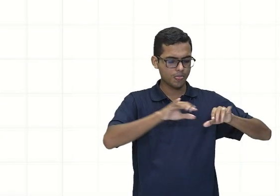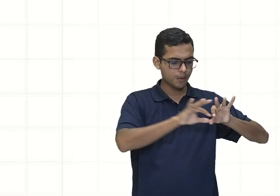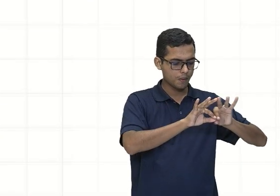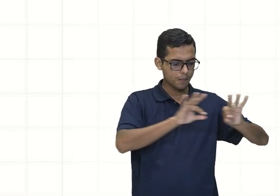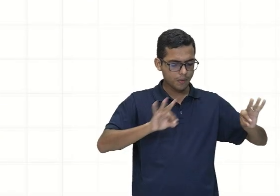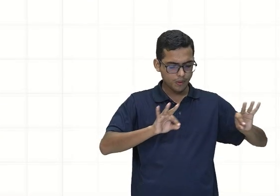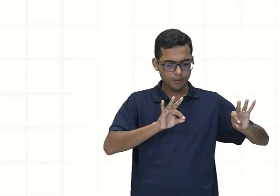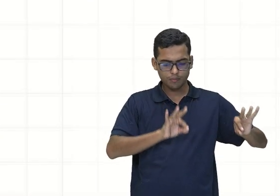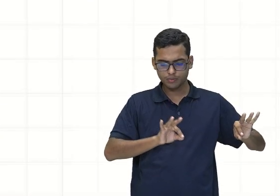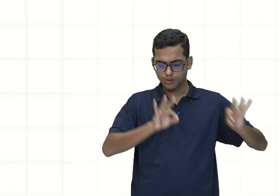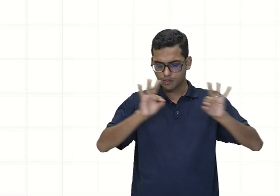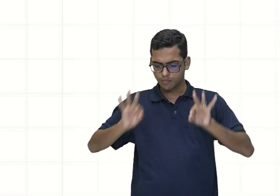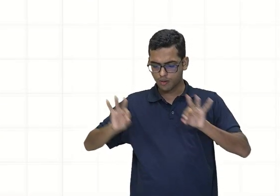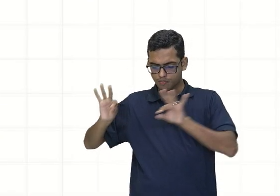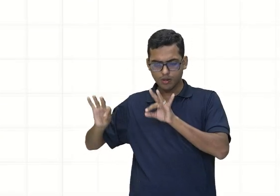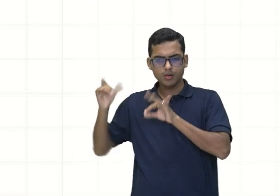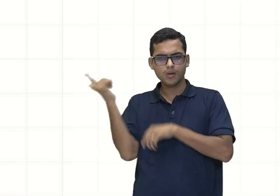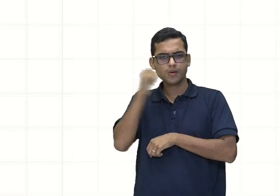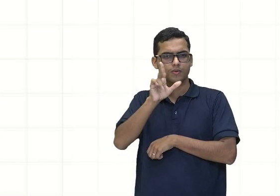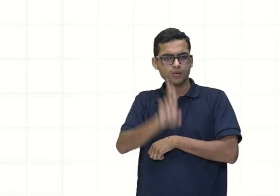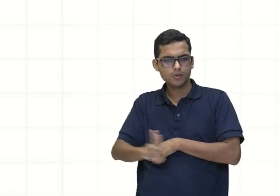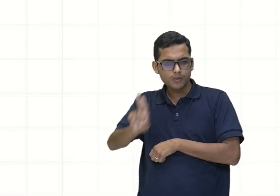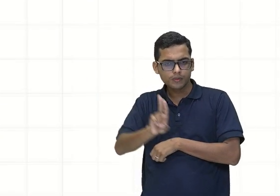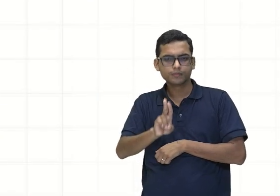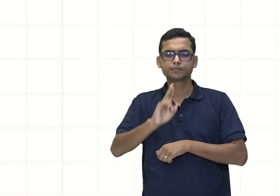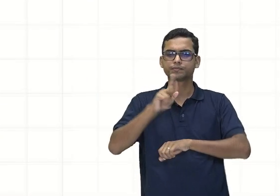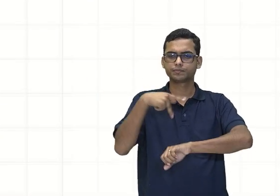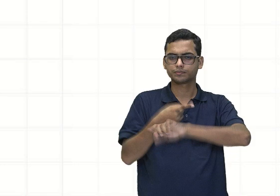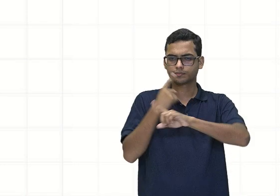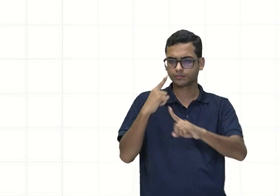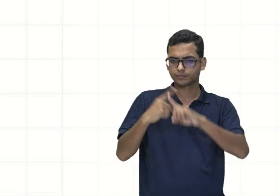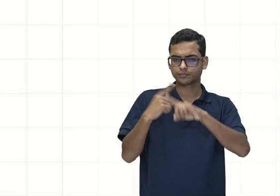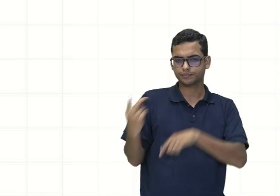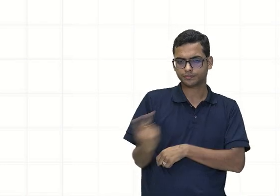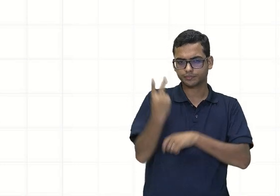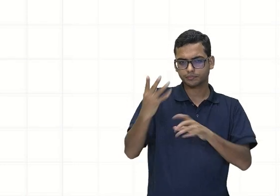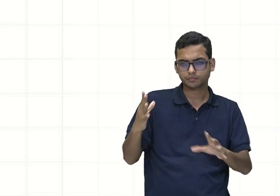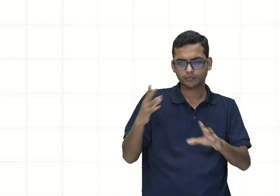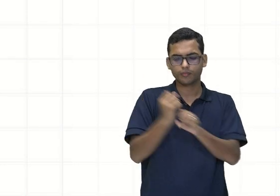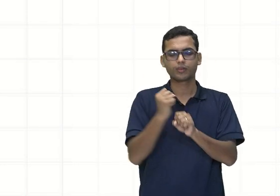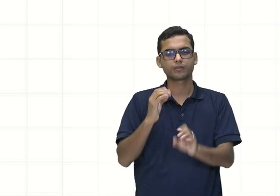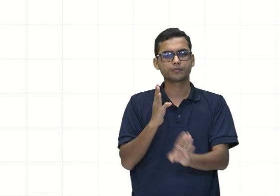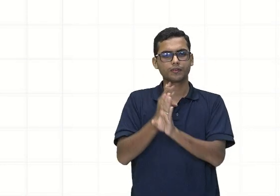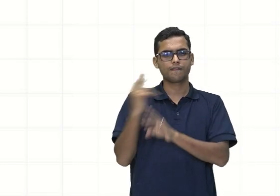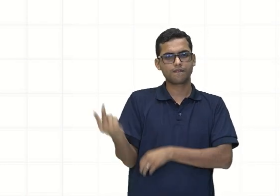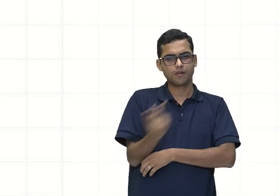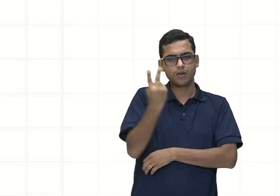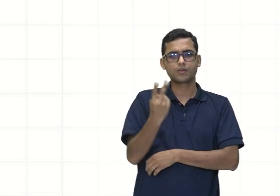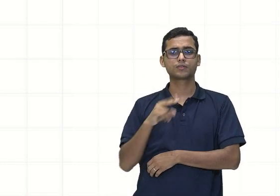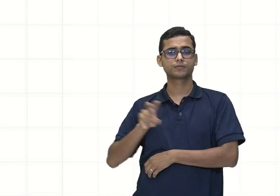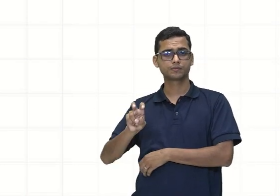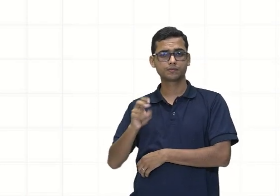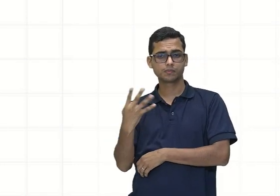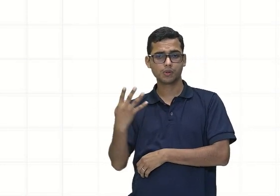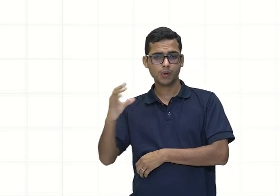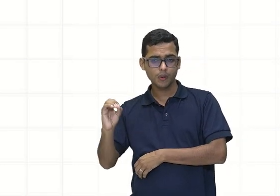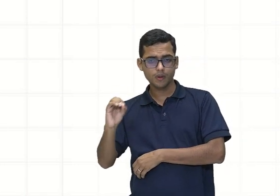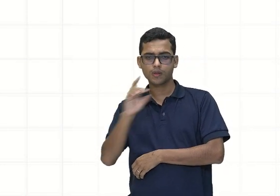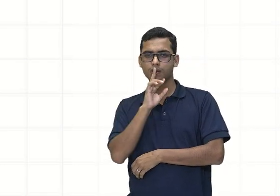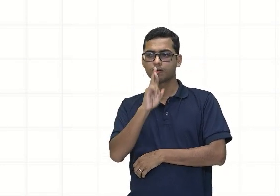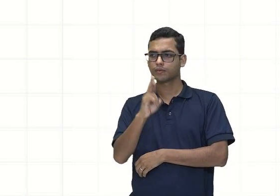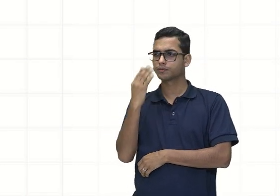no comprimento da mesa. Ele multiplicou esses valores e encontrou como resultado